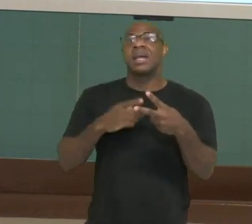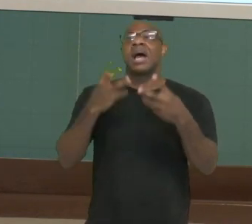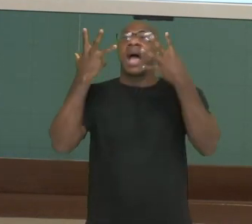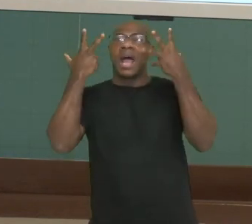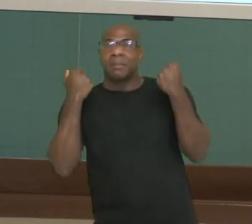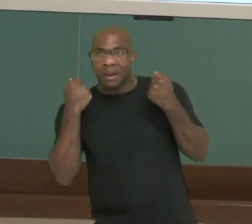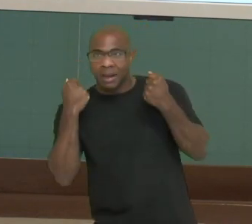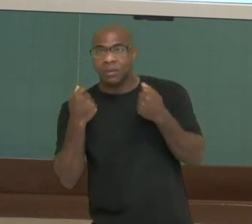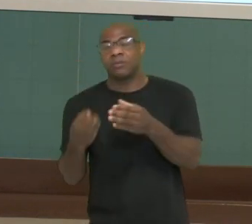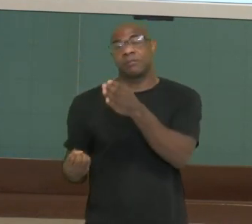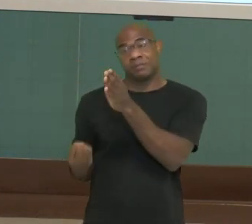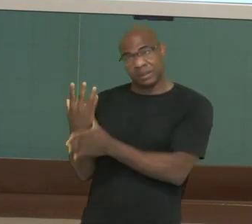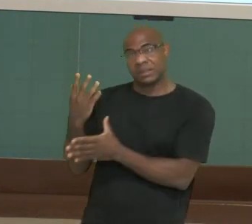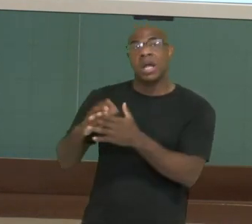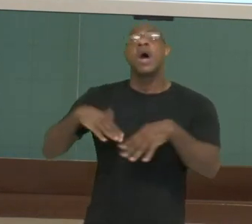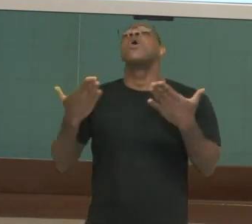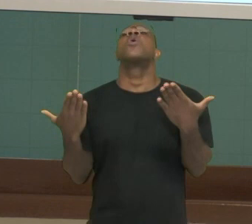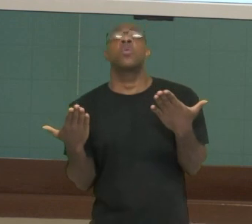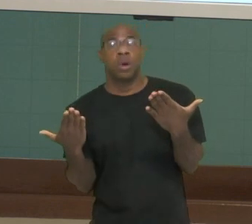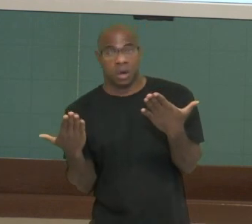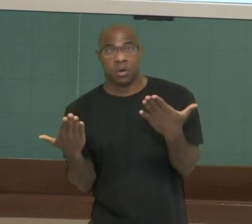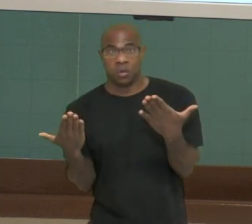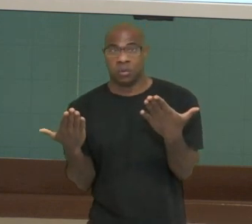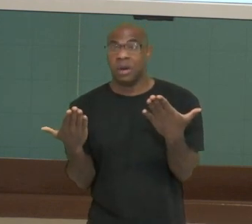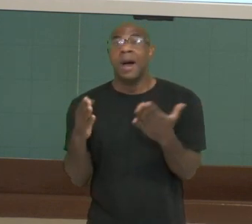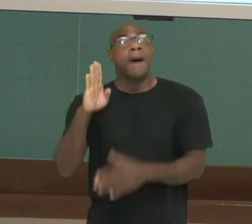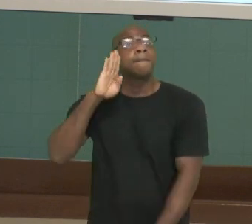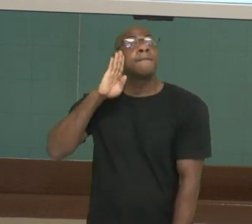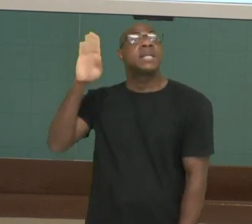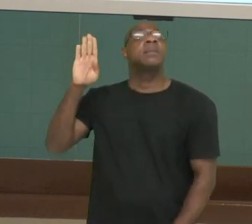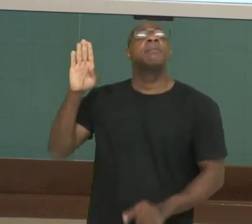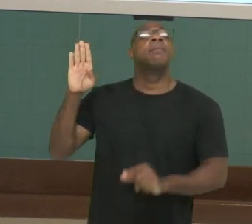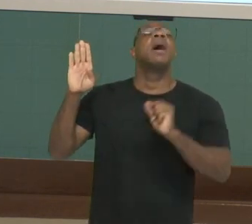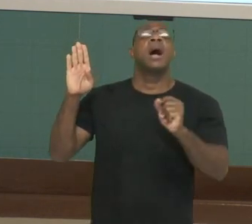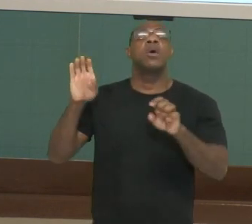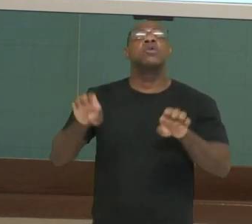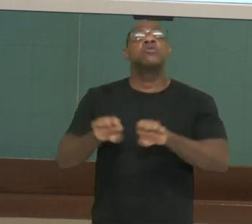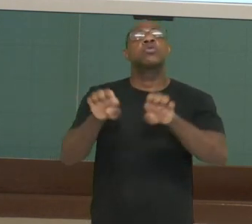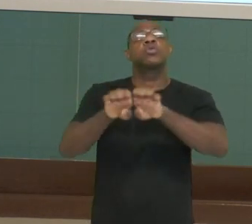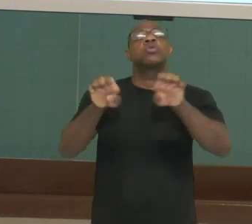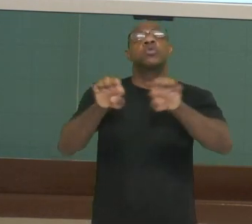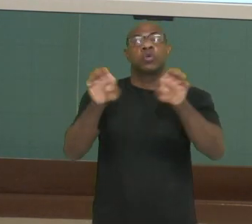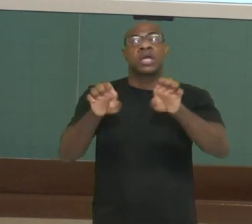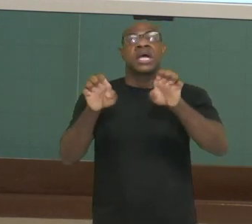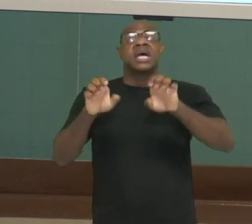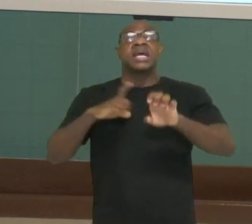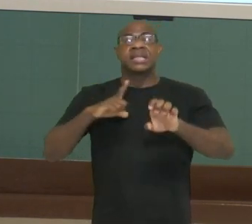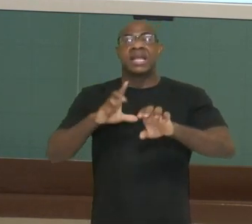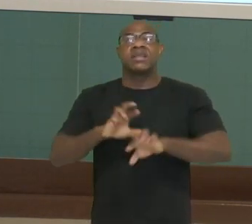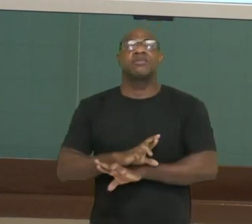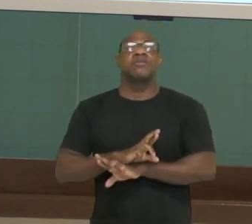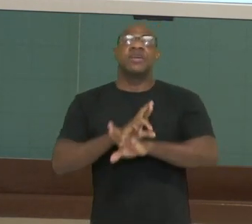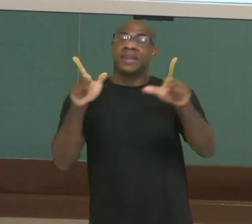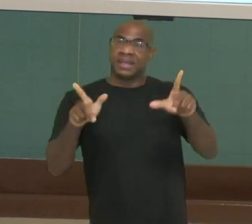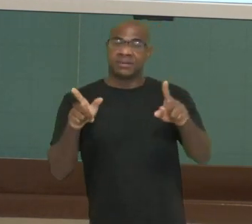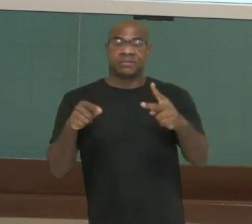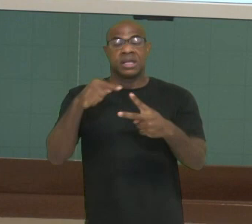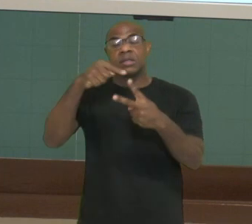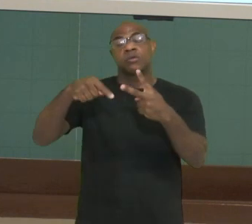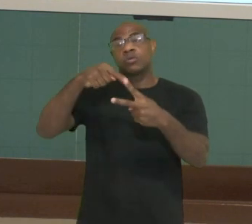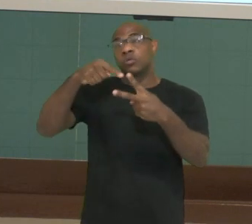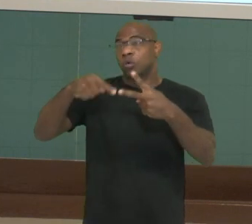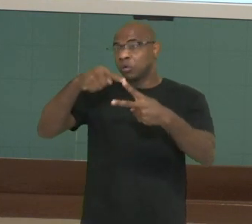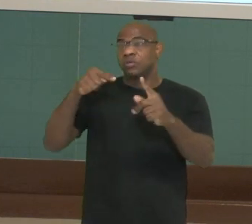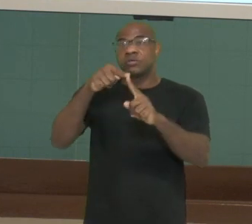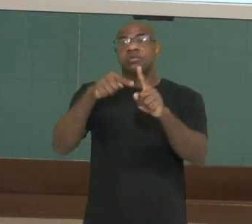vegetal. Qual é a principal estrutura que diferencia esses dois